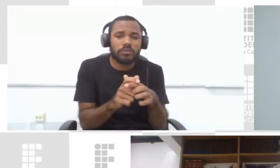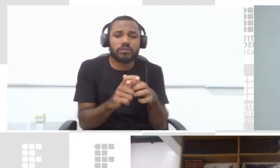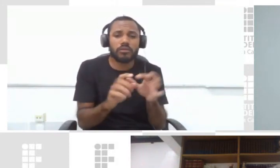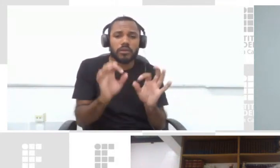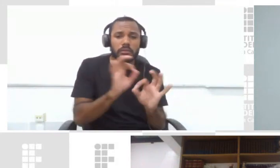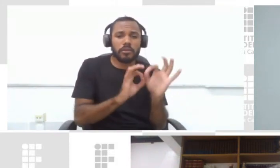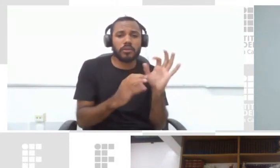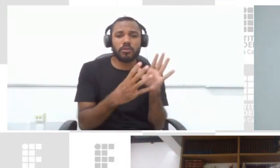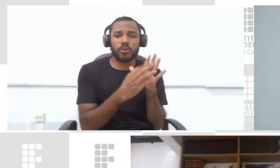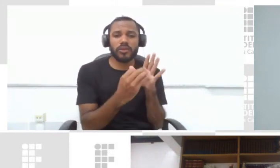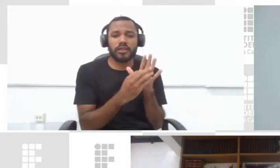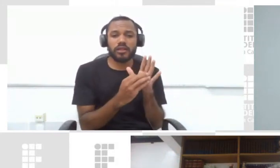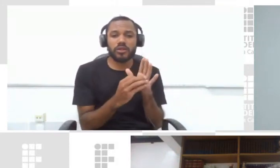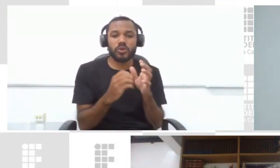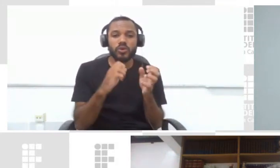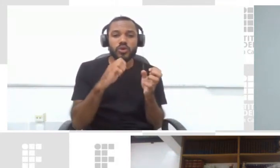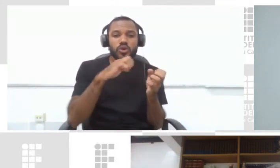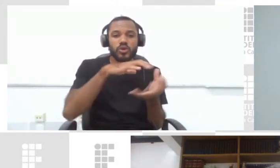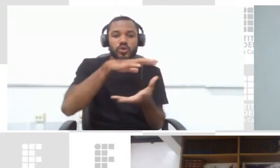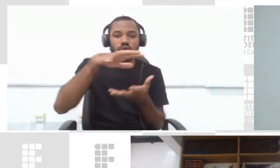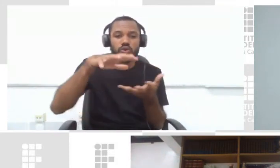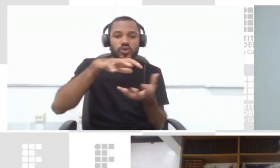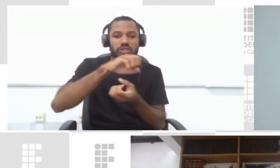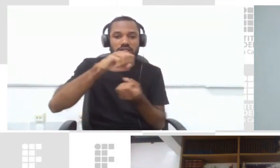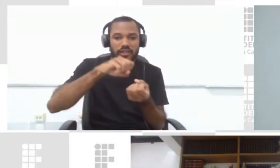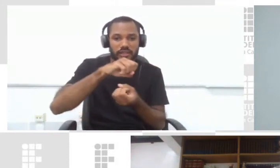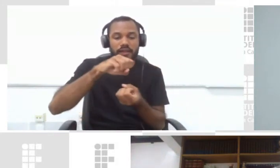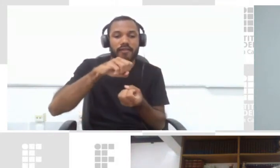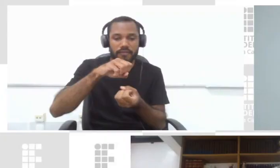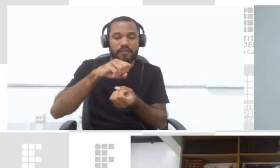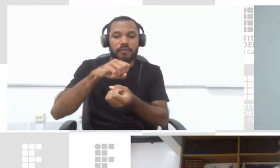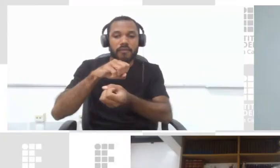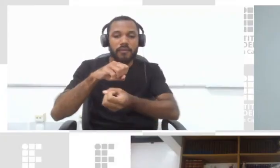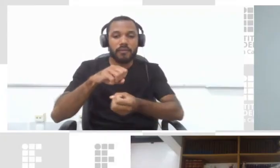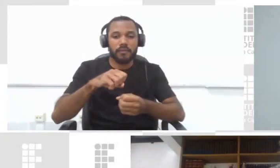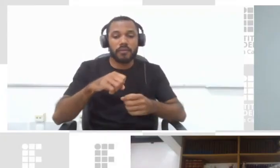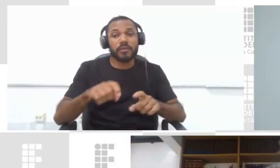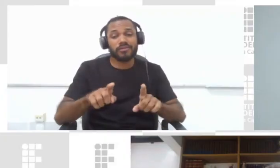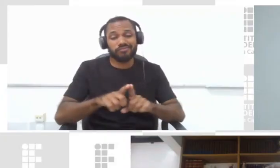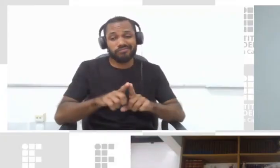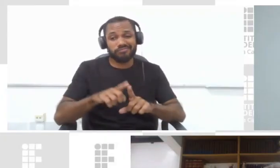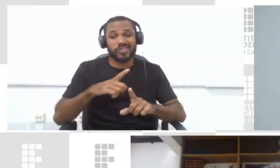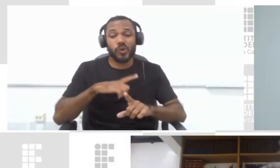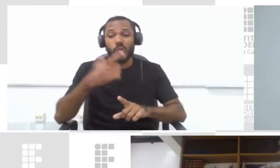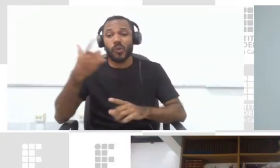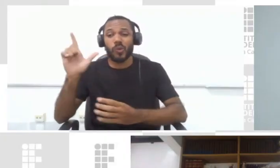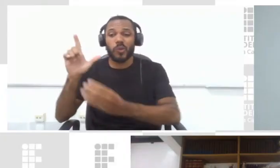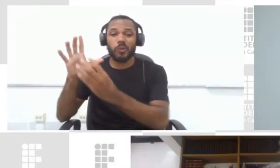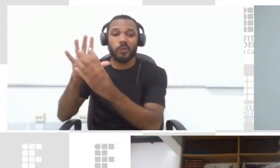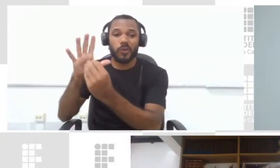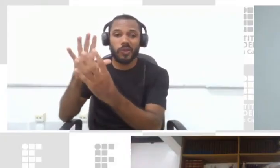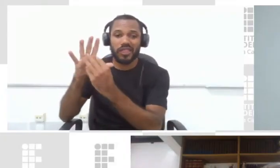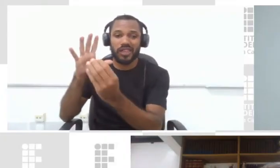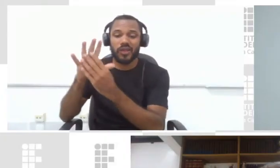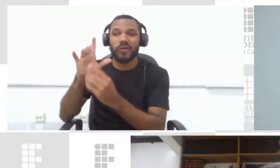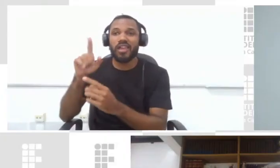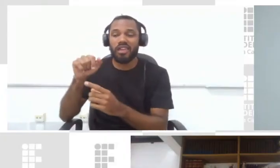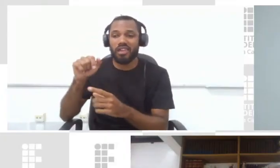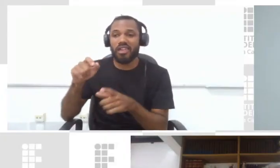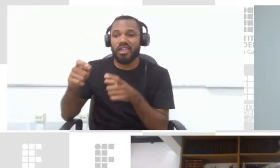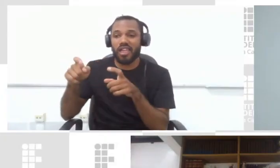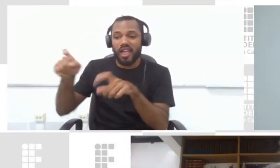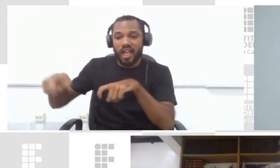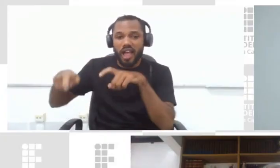sustentável, próximo das cidades, e vocês têm um modelo negativo. O modelo negativo é o agronegócio, né? O modelo